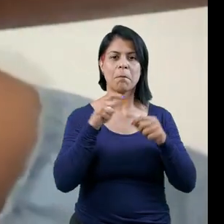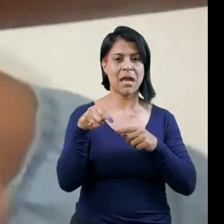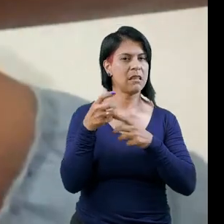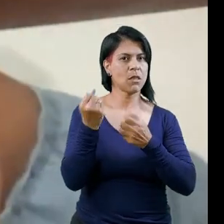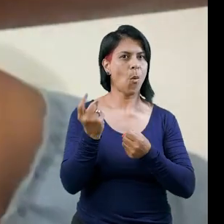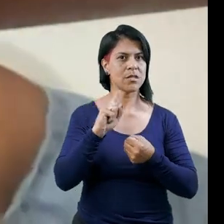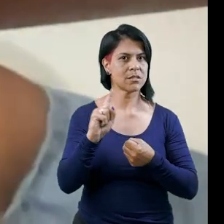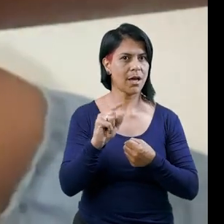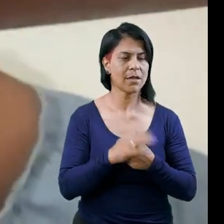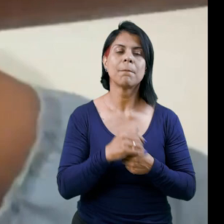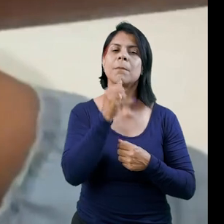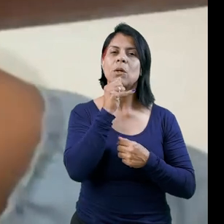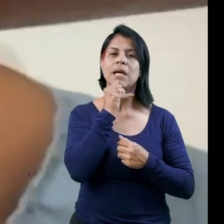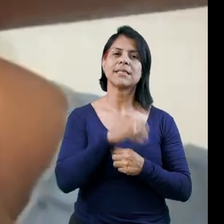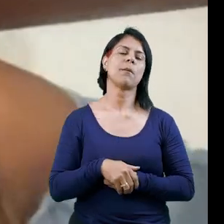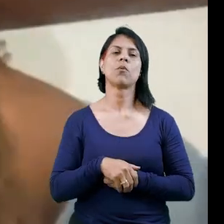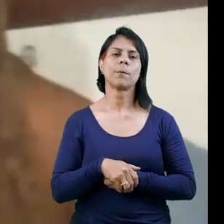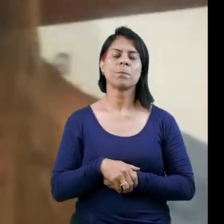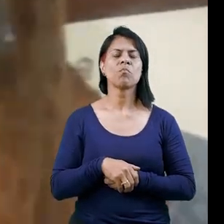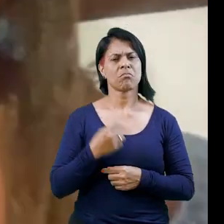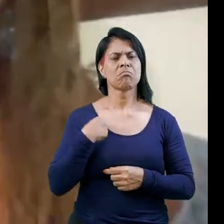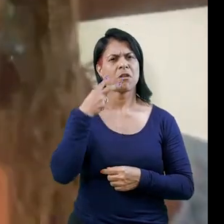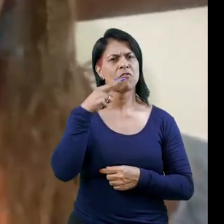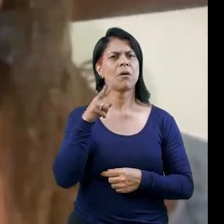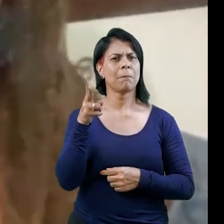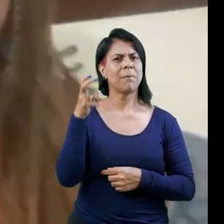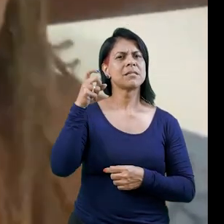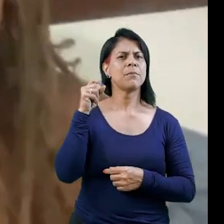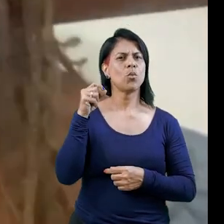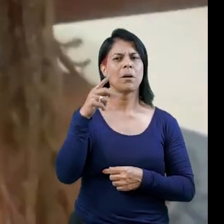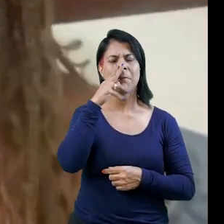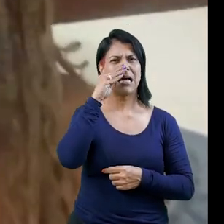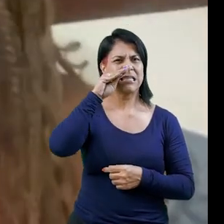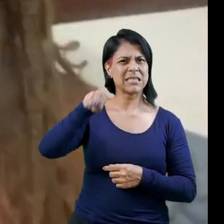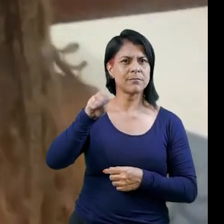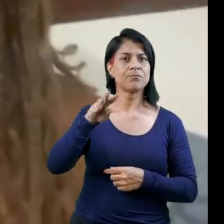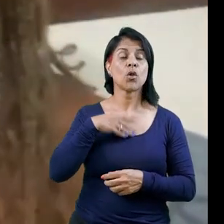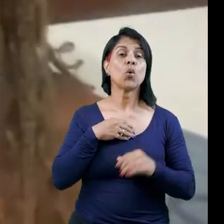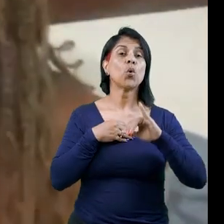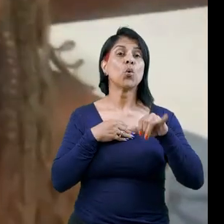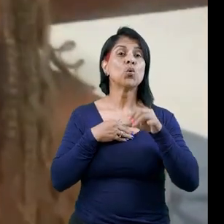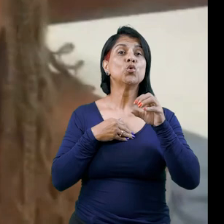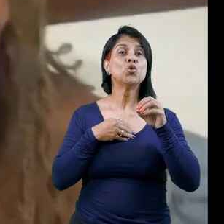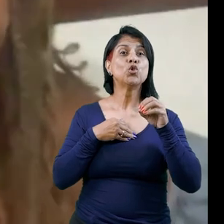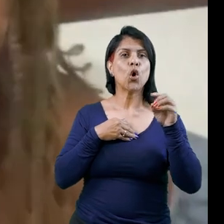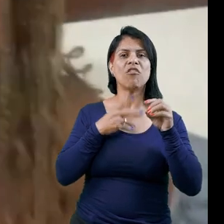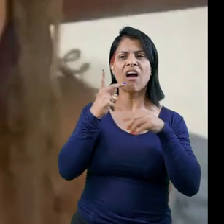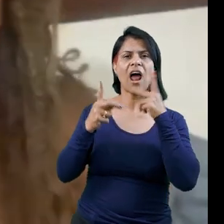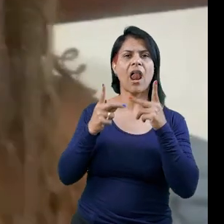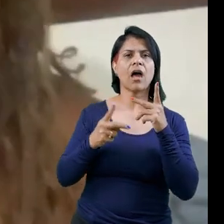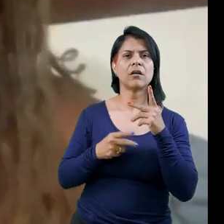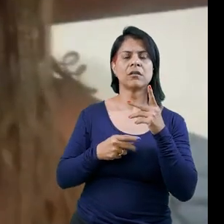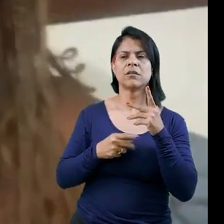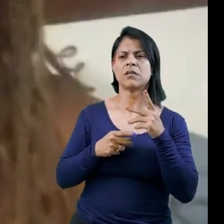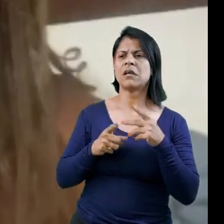uma recusa que é muito curiosa, que tipo, o Jô fica mandando de uma forma bem escrota o Itamar fazer